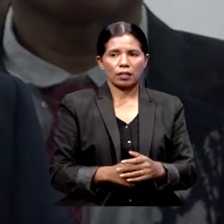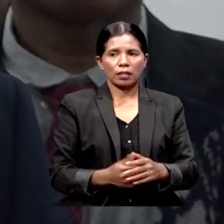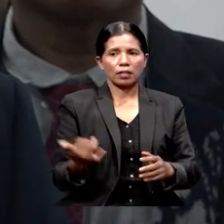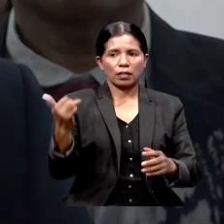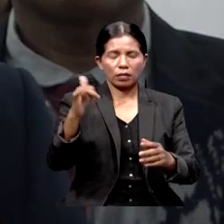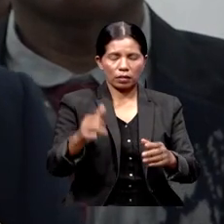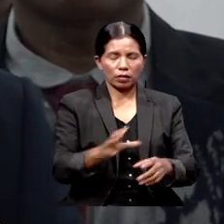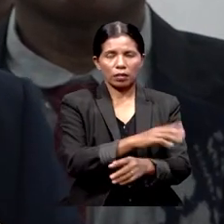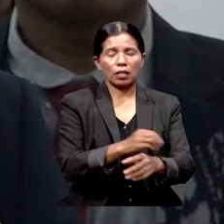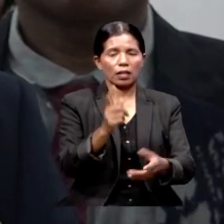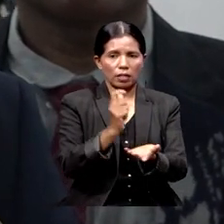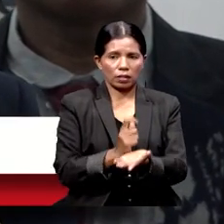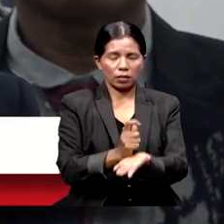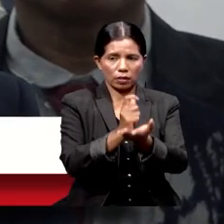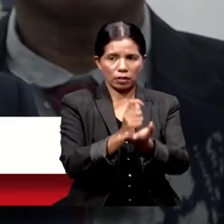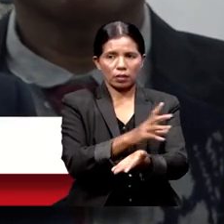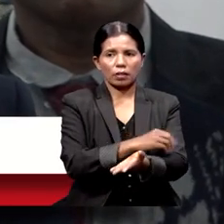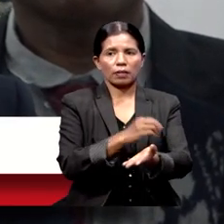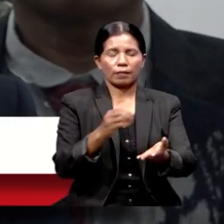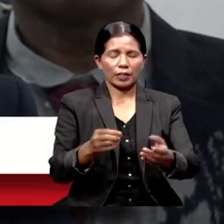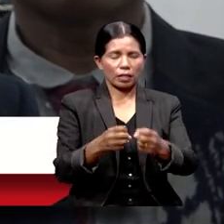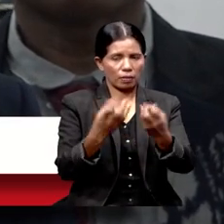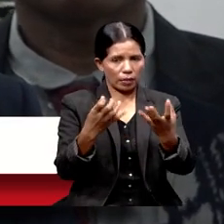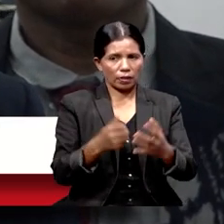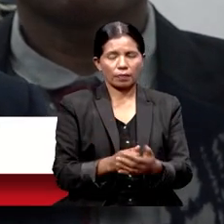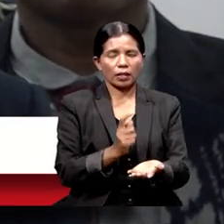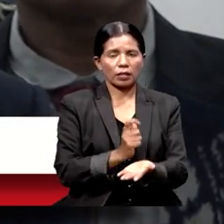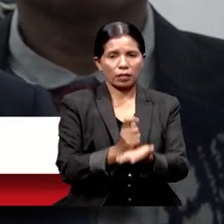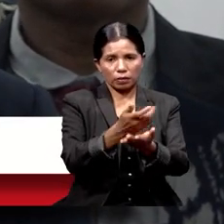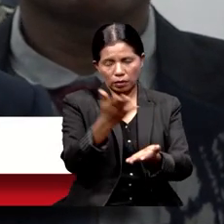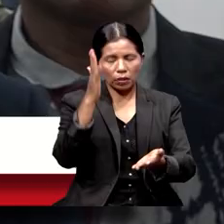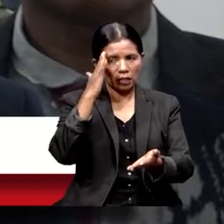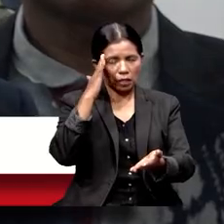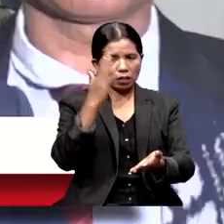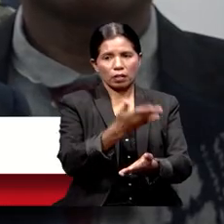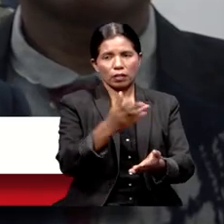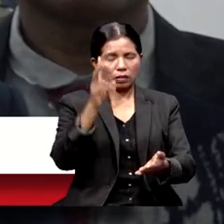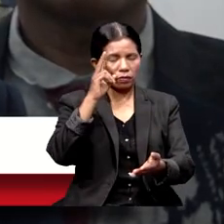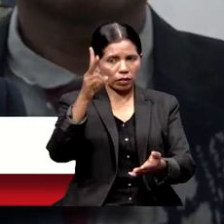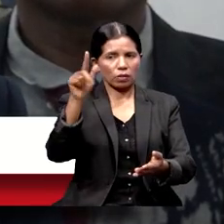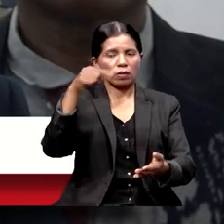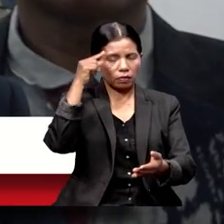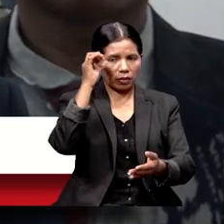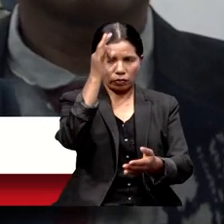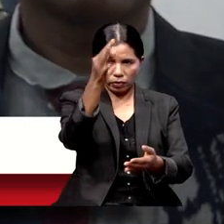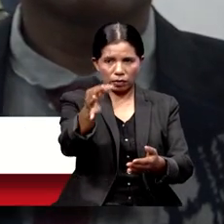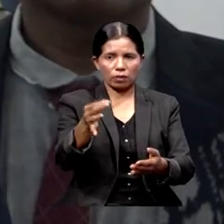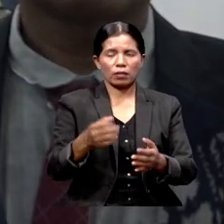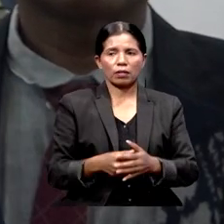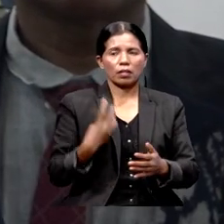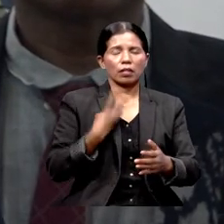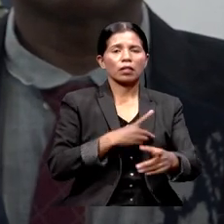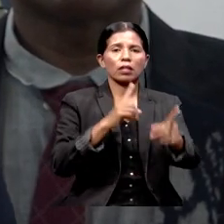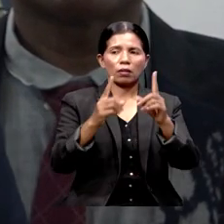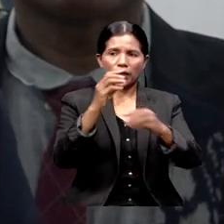Administrativa Atauro. E esse setor isso inoin. Leleu a toro ita pode ser atene, ba visão governo nini ba futuro, ita kulia kono